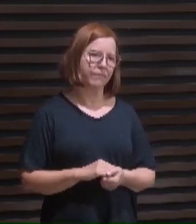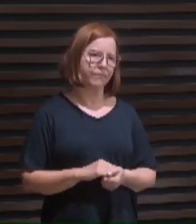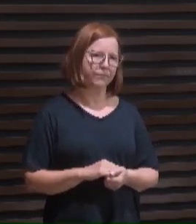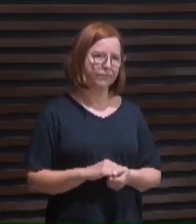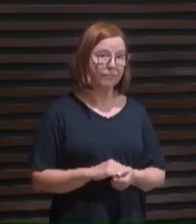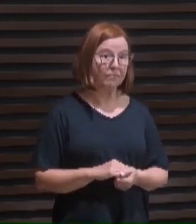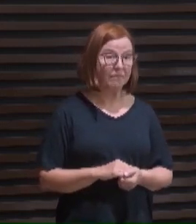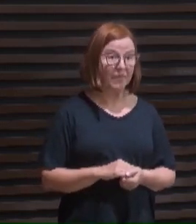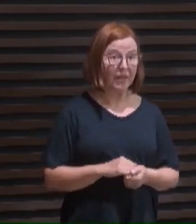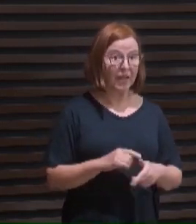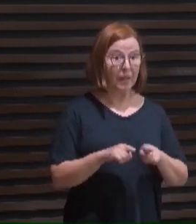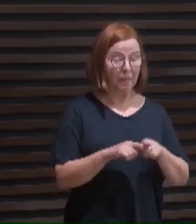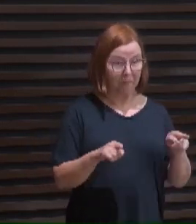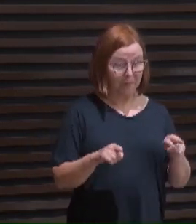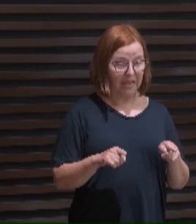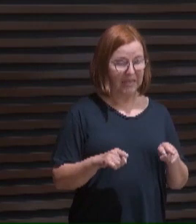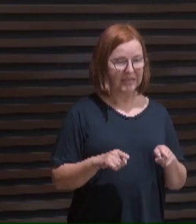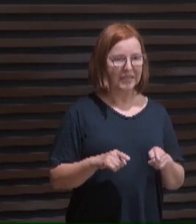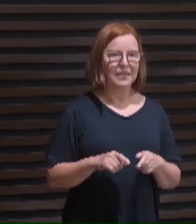a palavra que fala